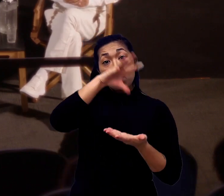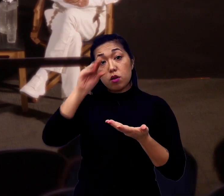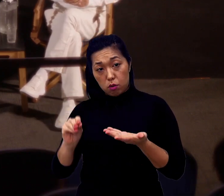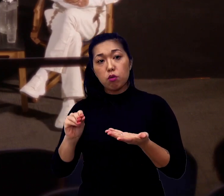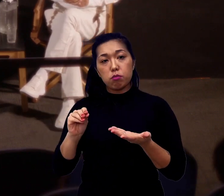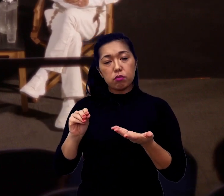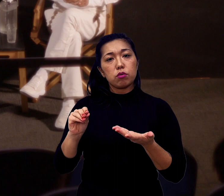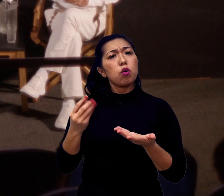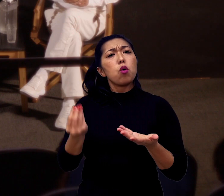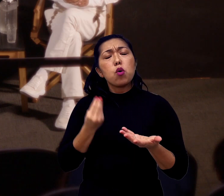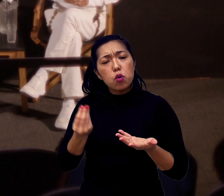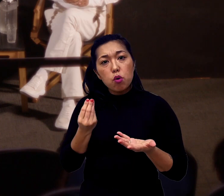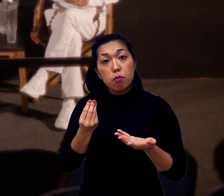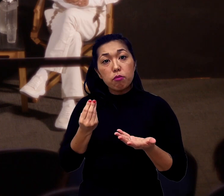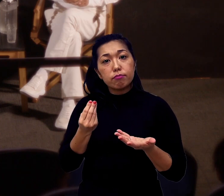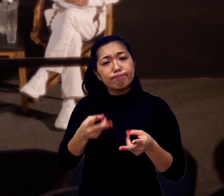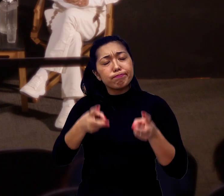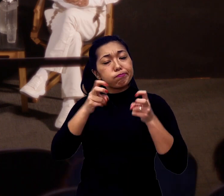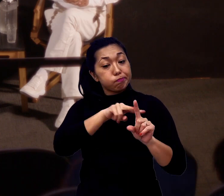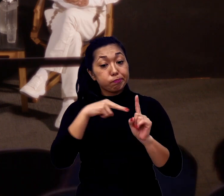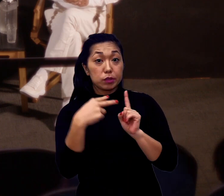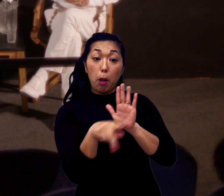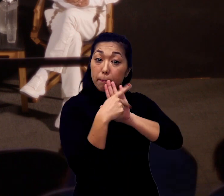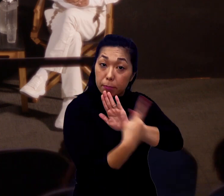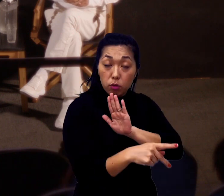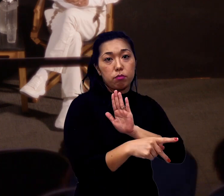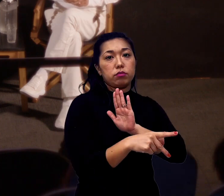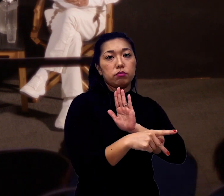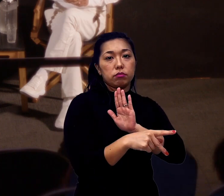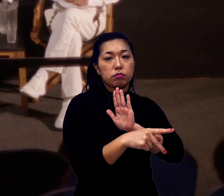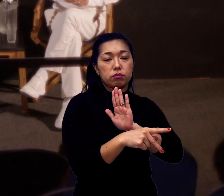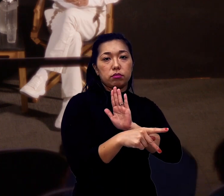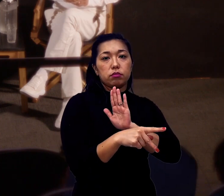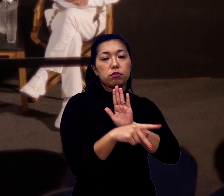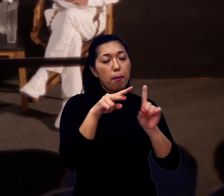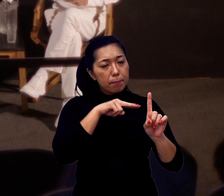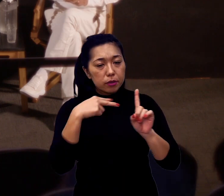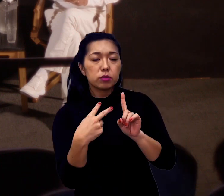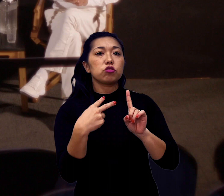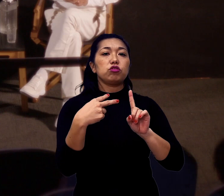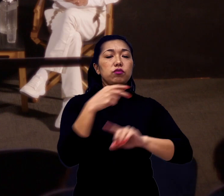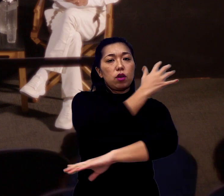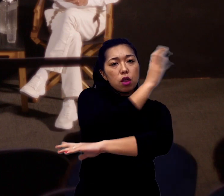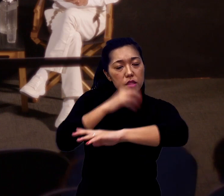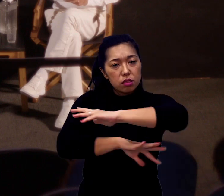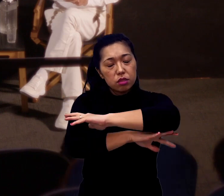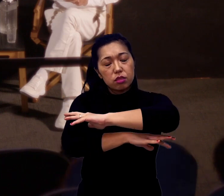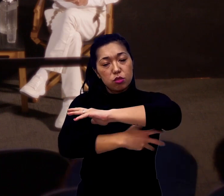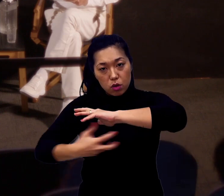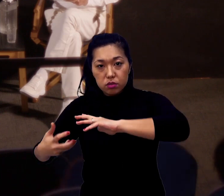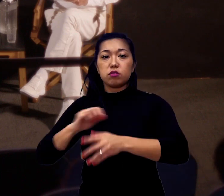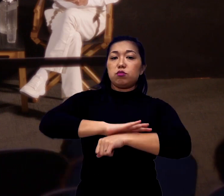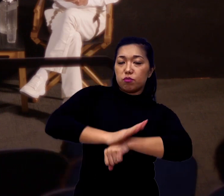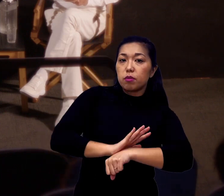quilombo, como olhar a questão dos quilombos nesse filme, trazendo a roupagem do racismo ambiental, trazendo a sua visão de